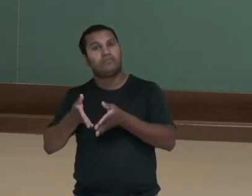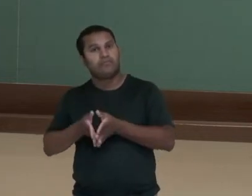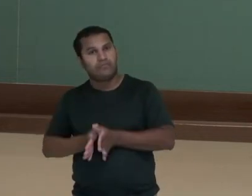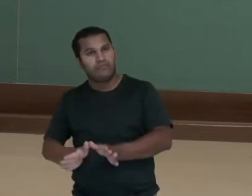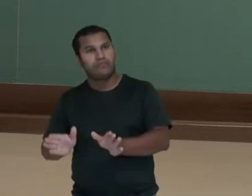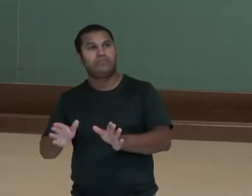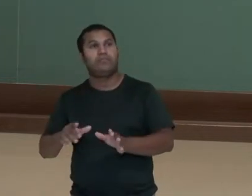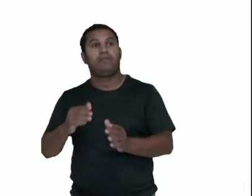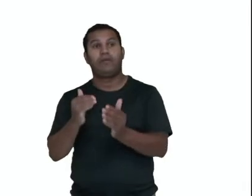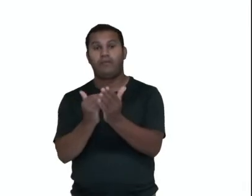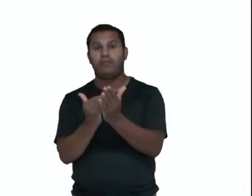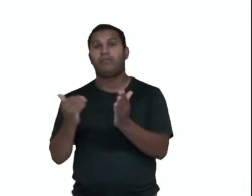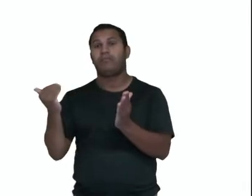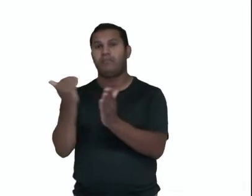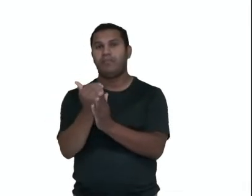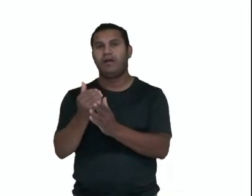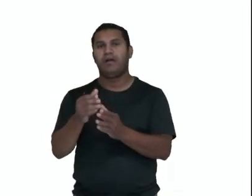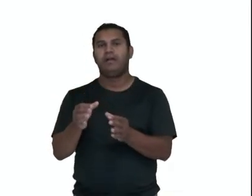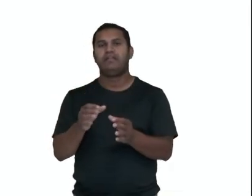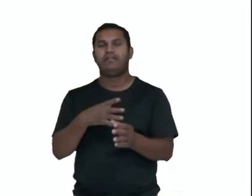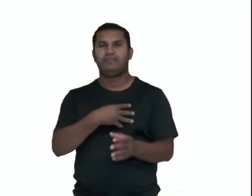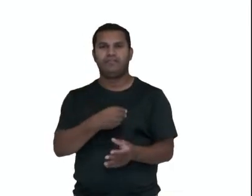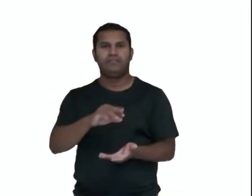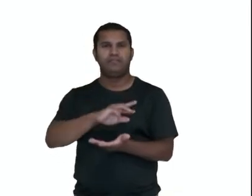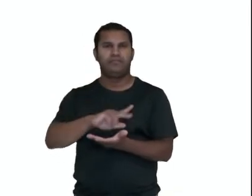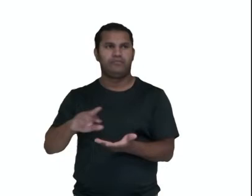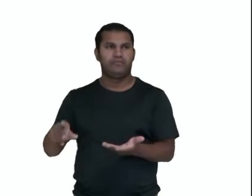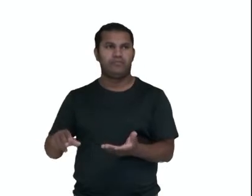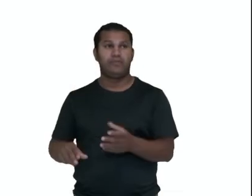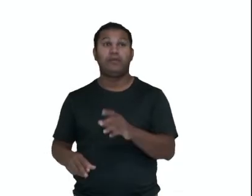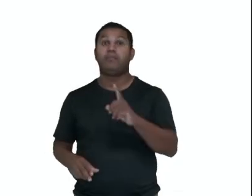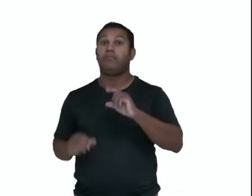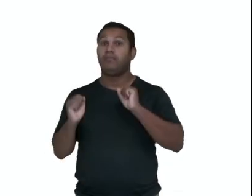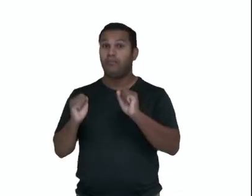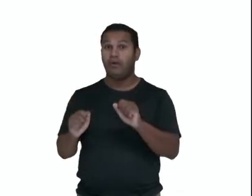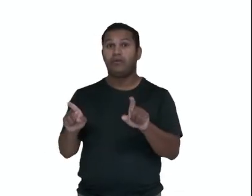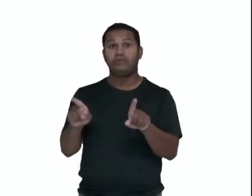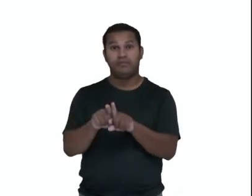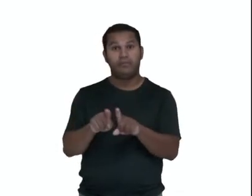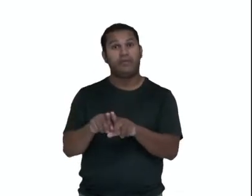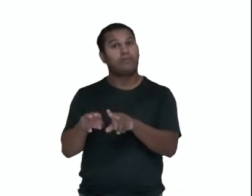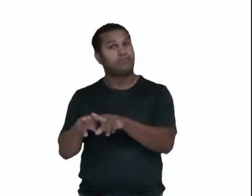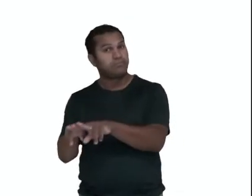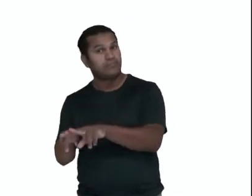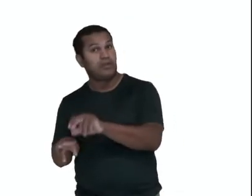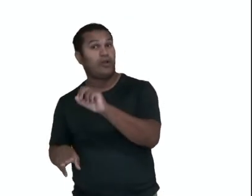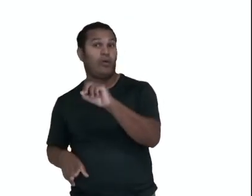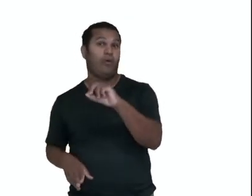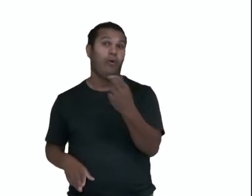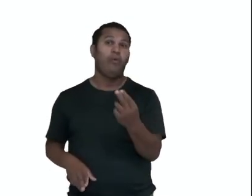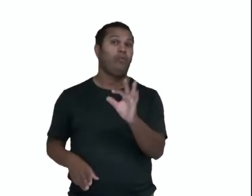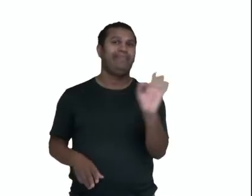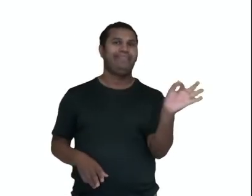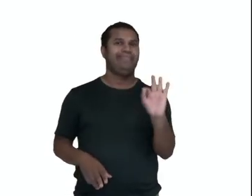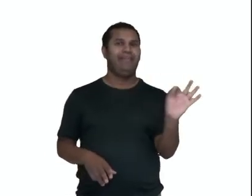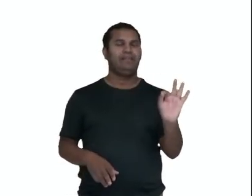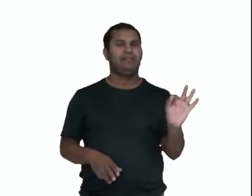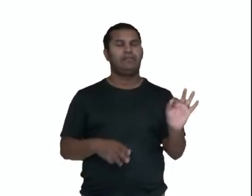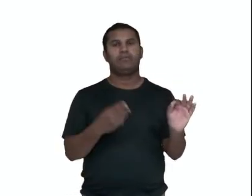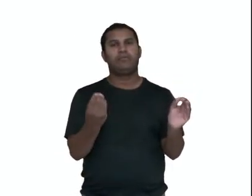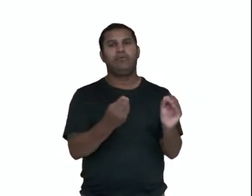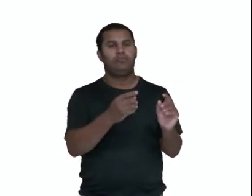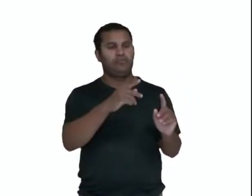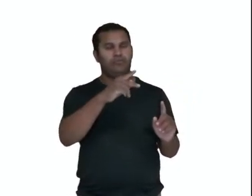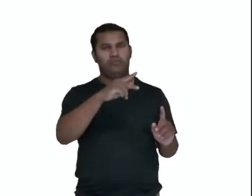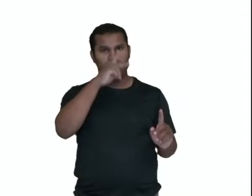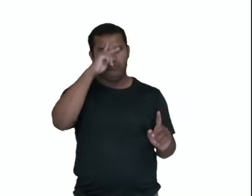gametas, ou pode ser sexuada, quando ocorre a troca de gametas. Olha aqui na imagem. As bactérias, nesse primeiro aqui em azul, elas